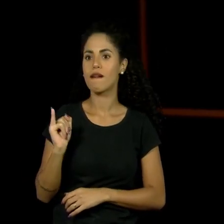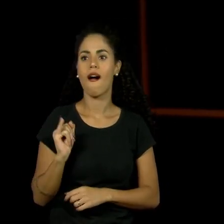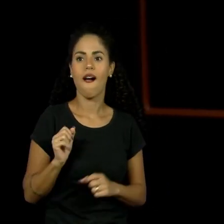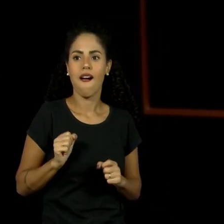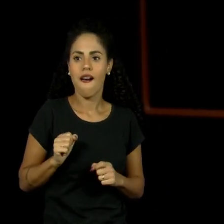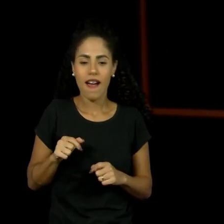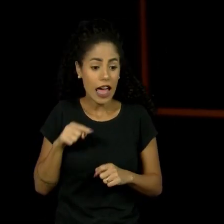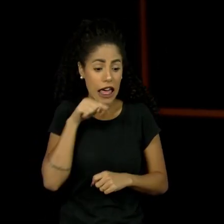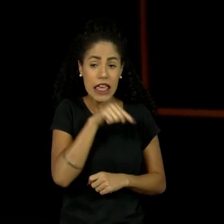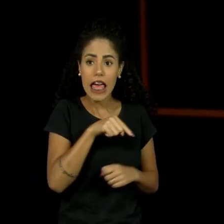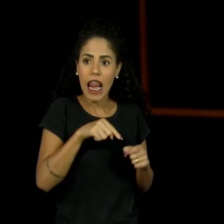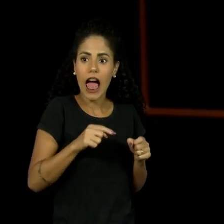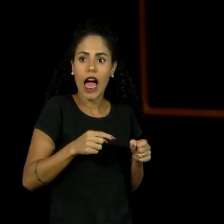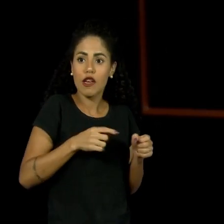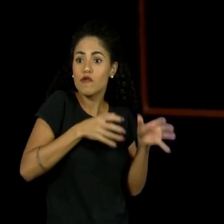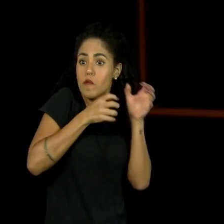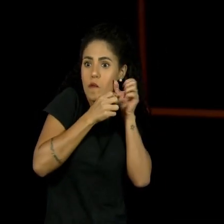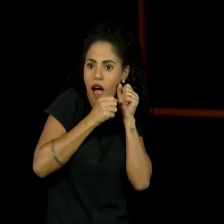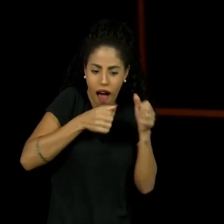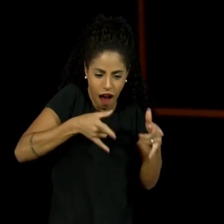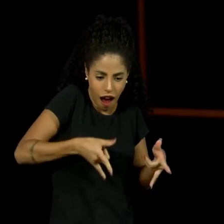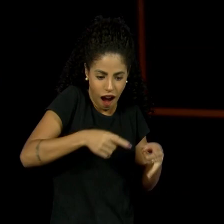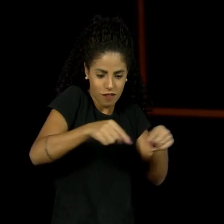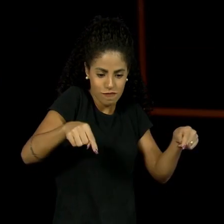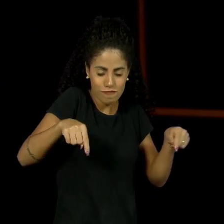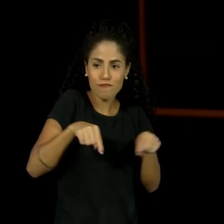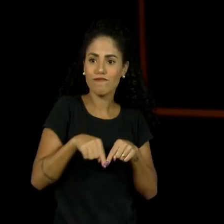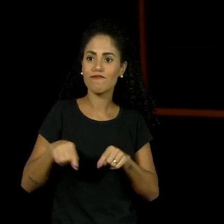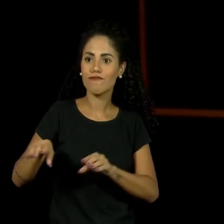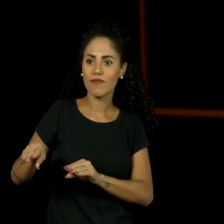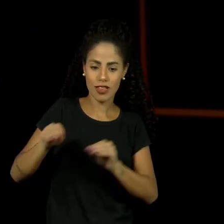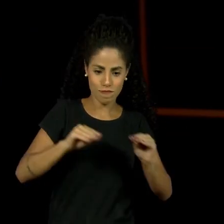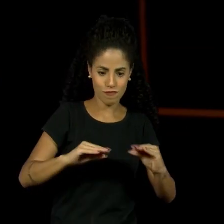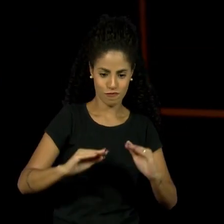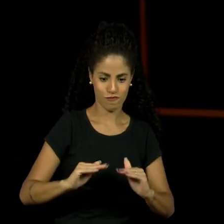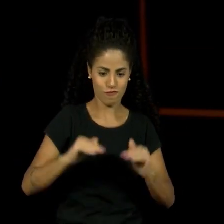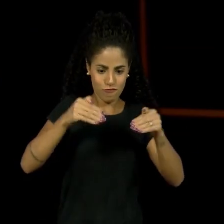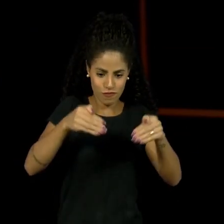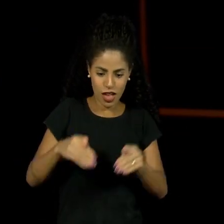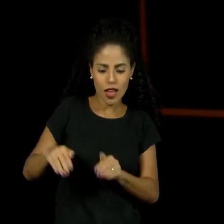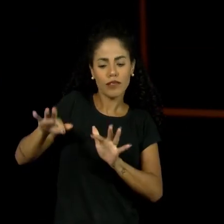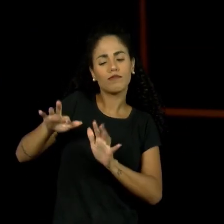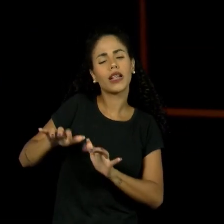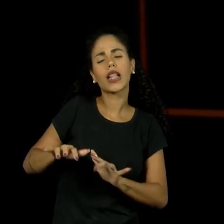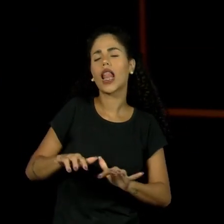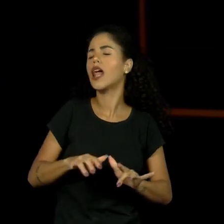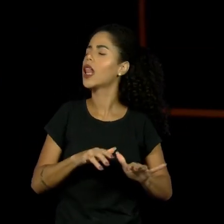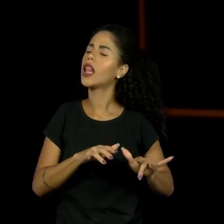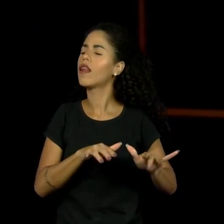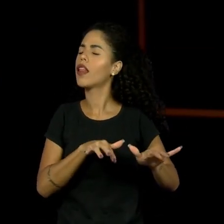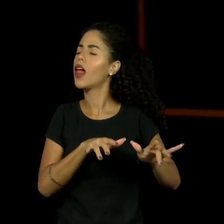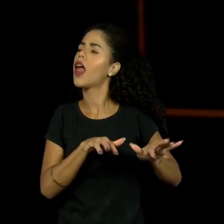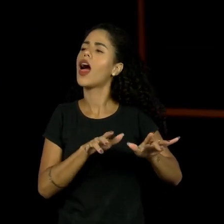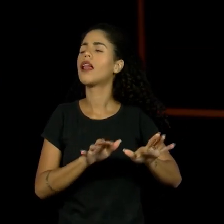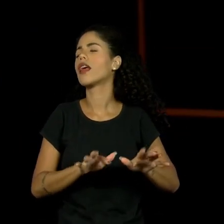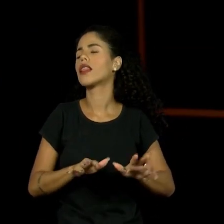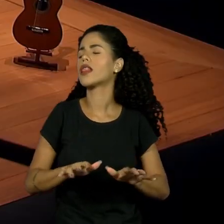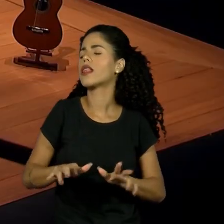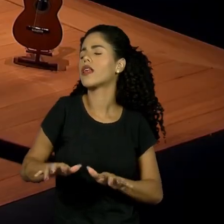quarto, fechar a porta, botar o pianinho, a partitura, e eu ficava